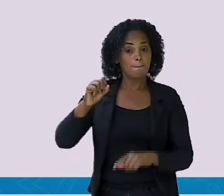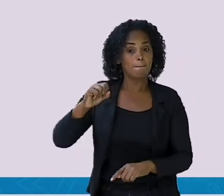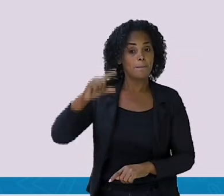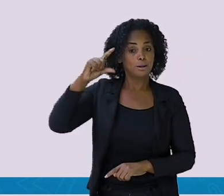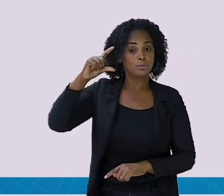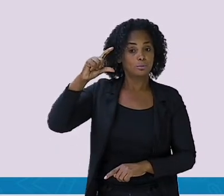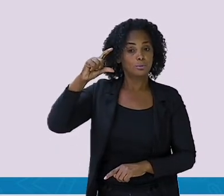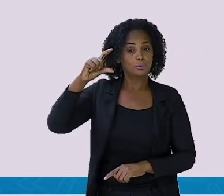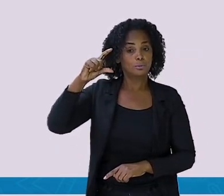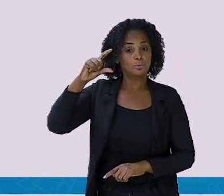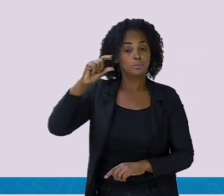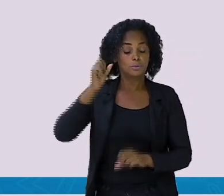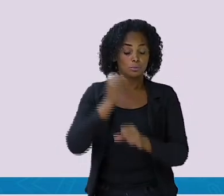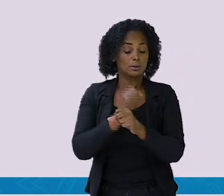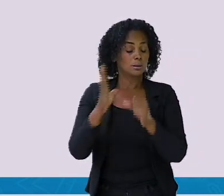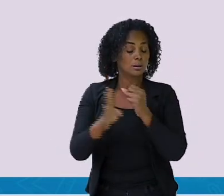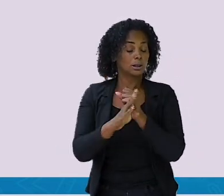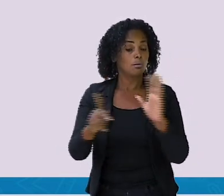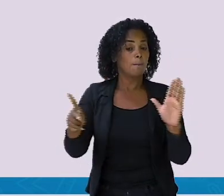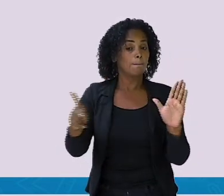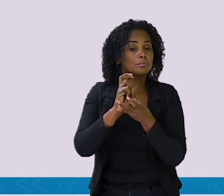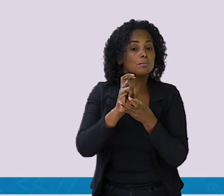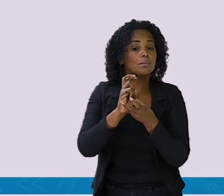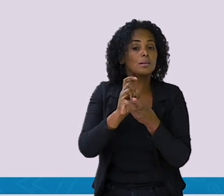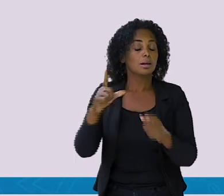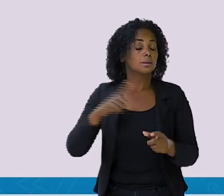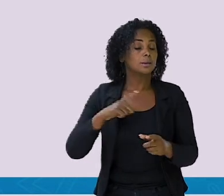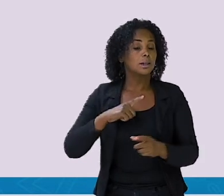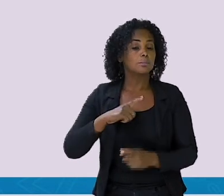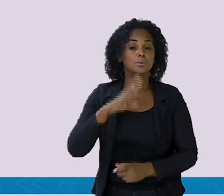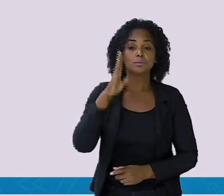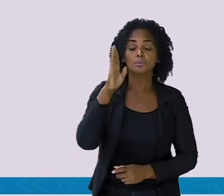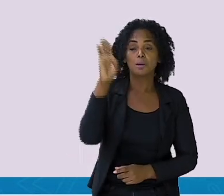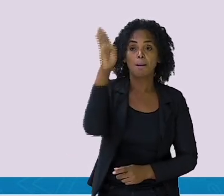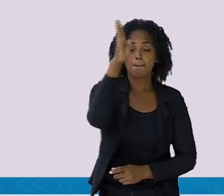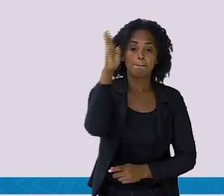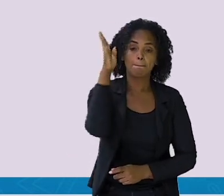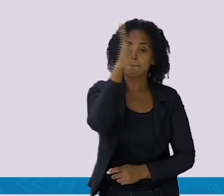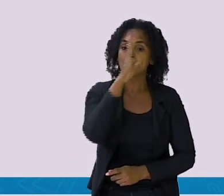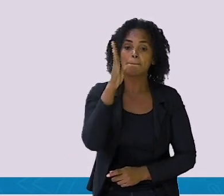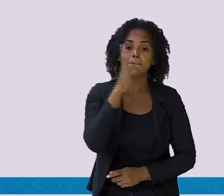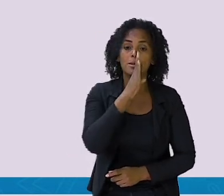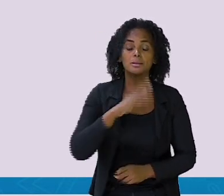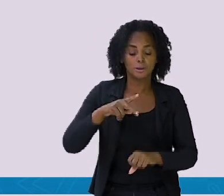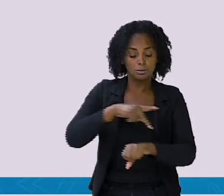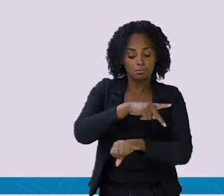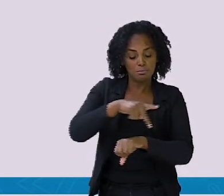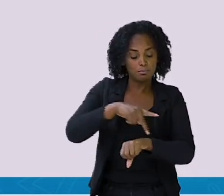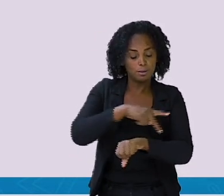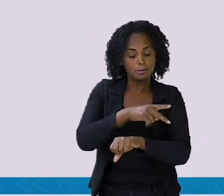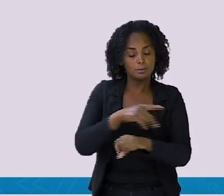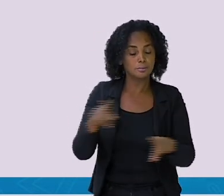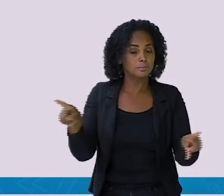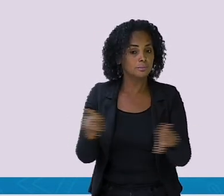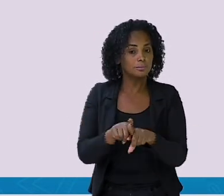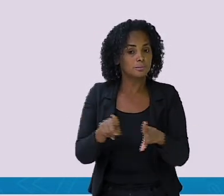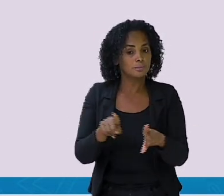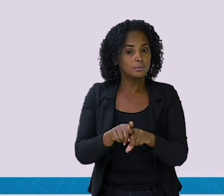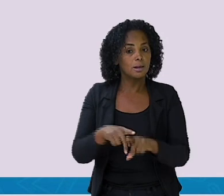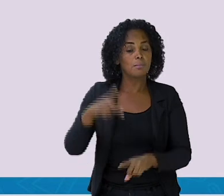que cita no texto? Brasil. E se ele é próprio, ele é escrito com